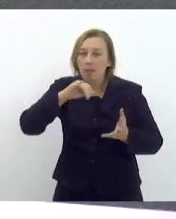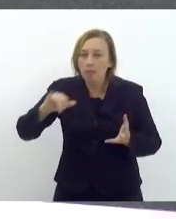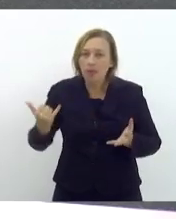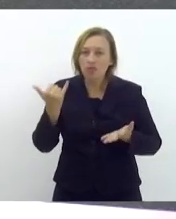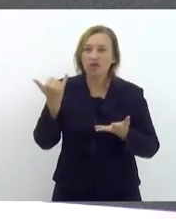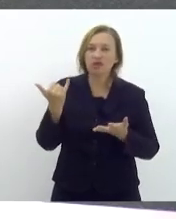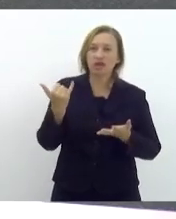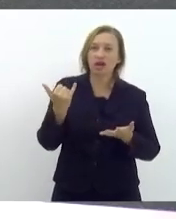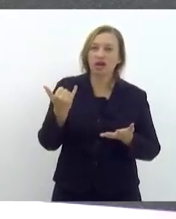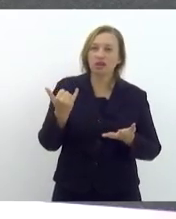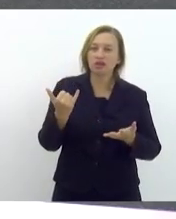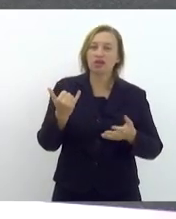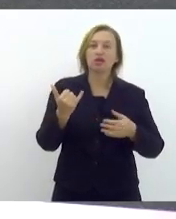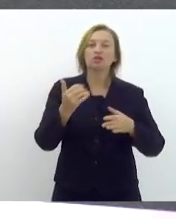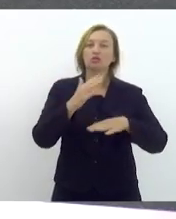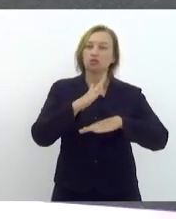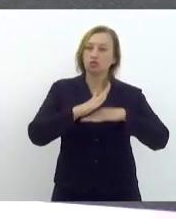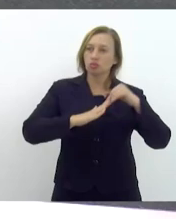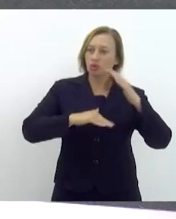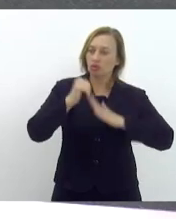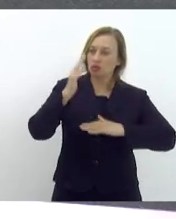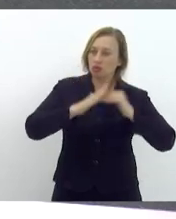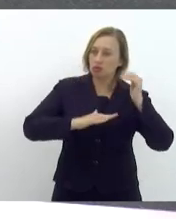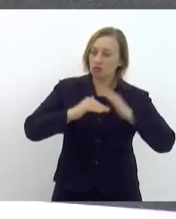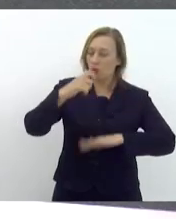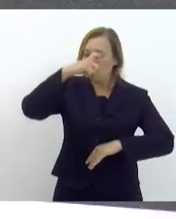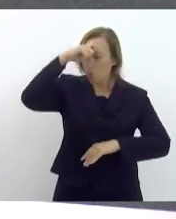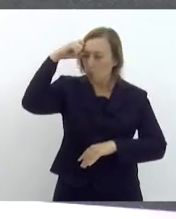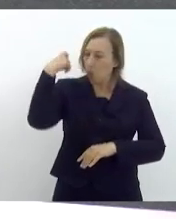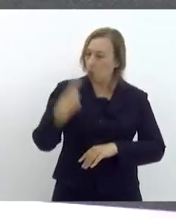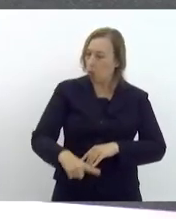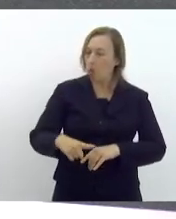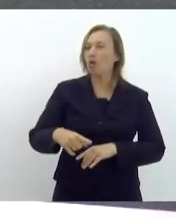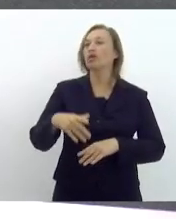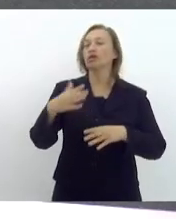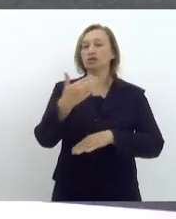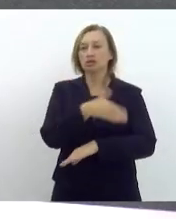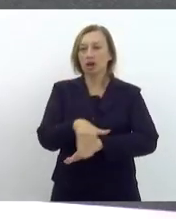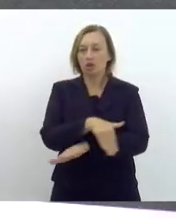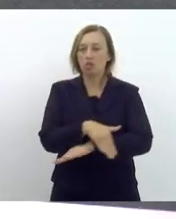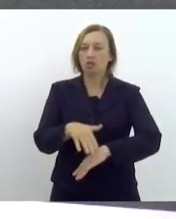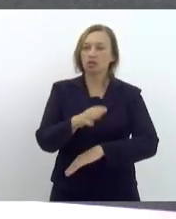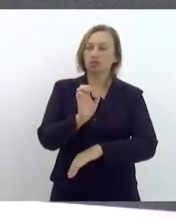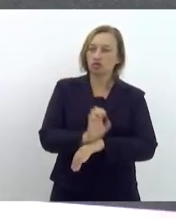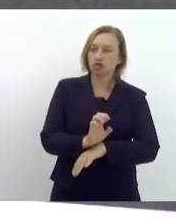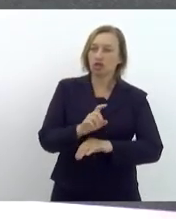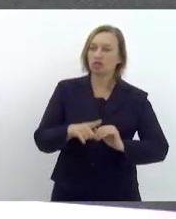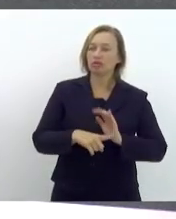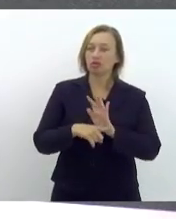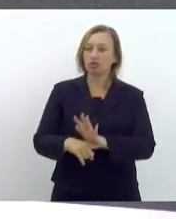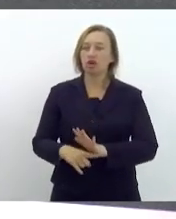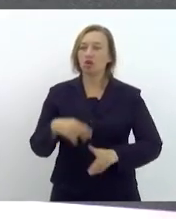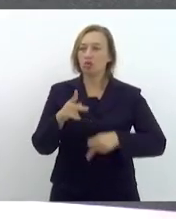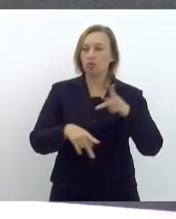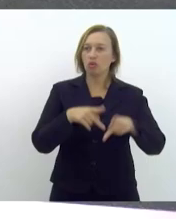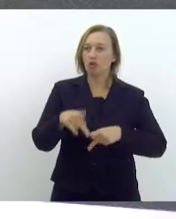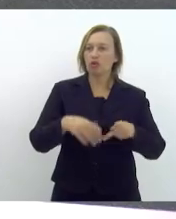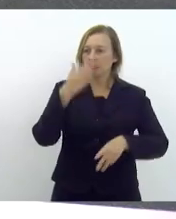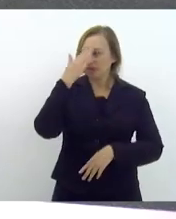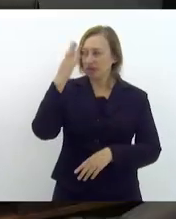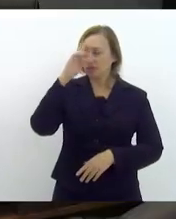Aproveitar esses profissionais que estão dando suor nas ruas do nosso Estado em prol da população Muito obrigado